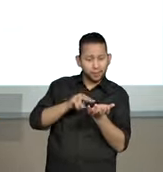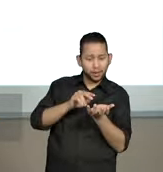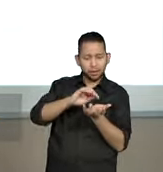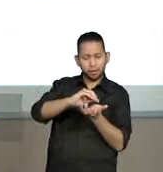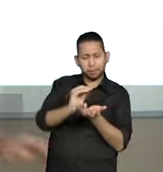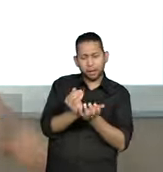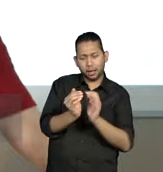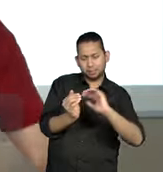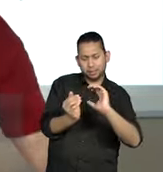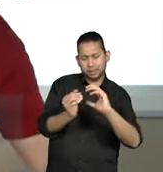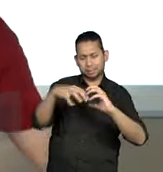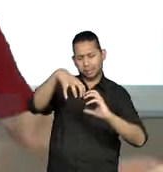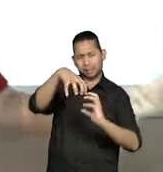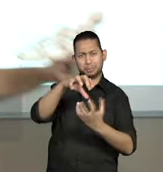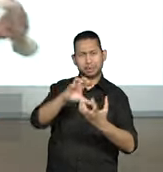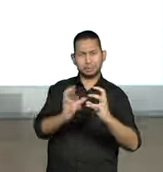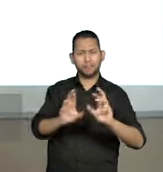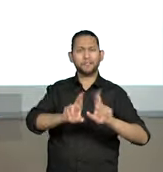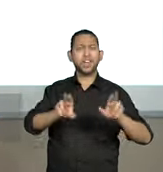Um exemplo,